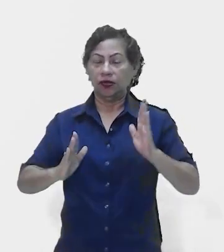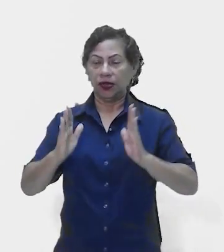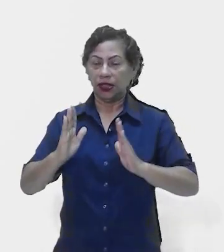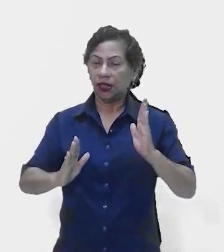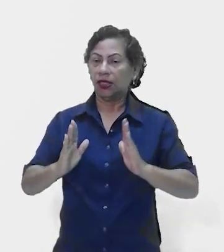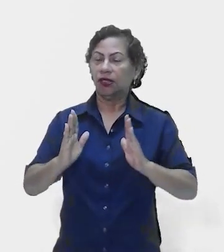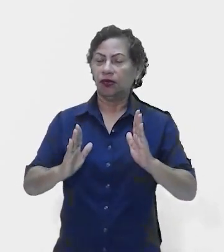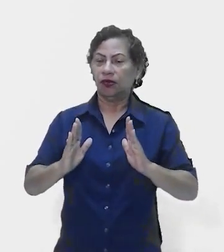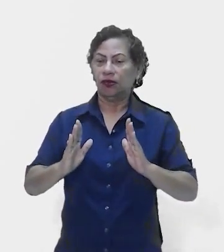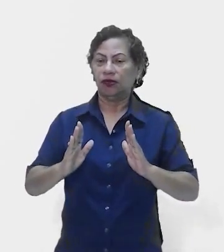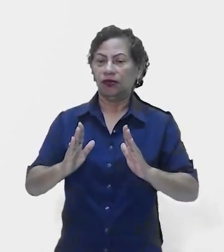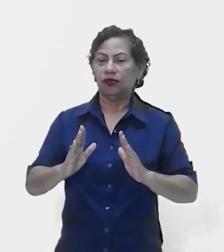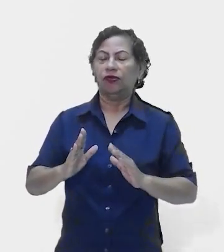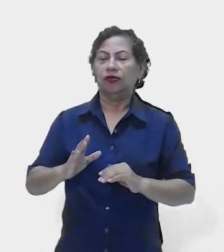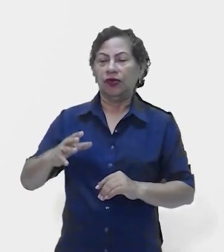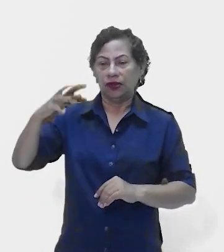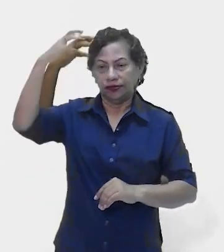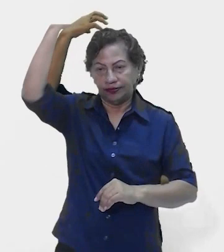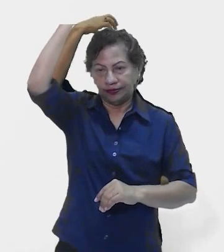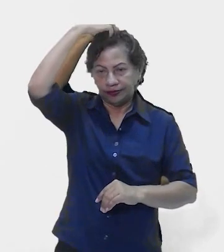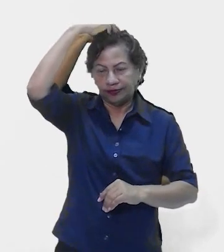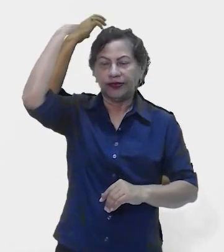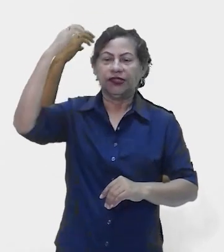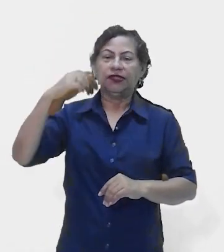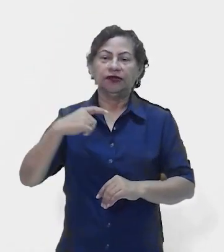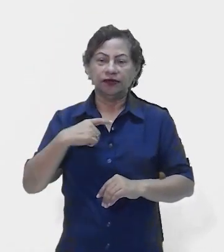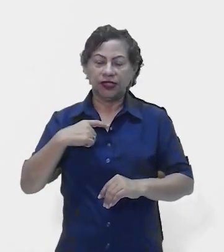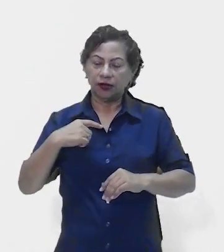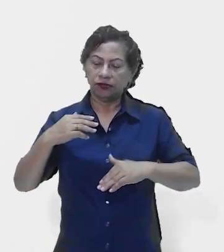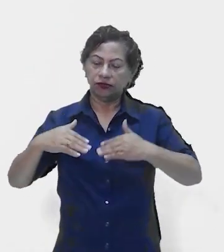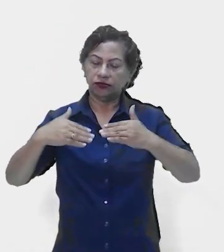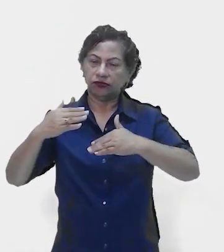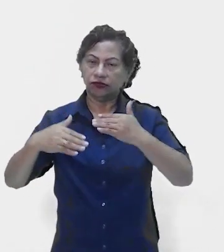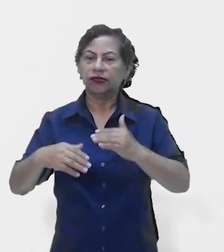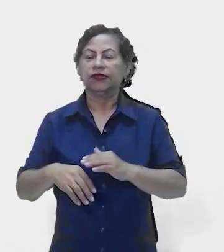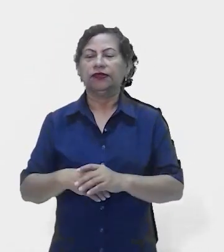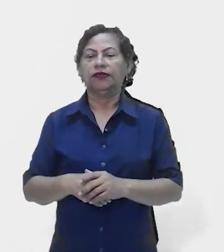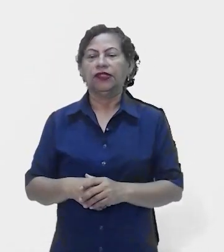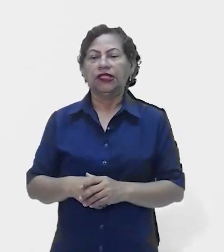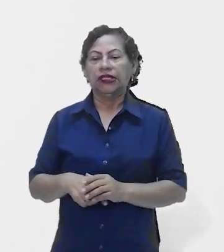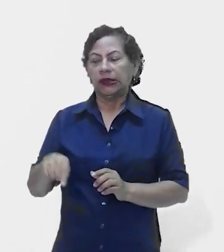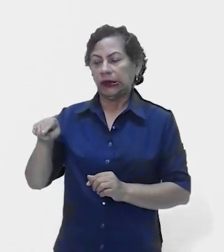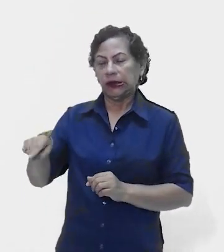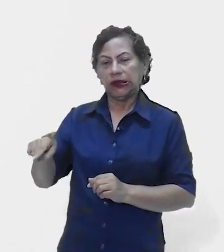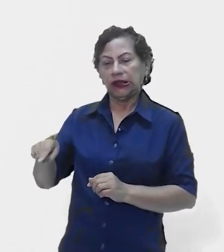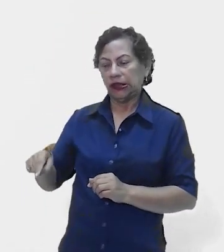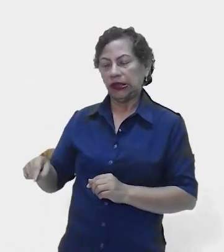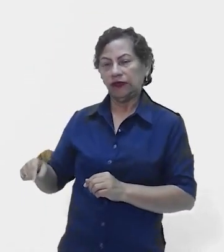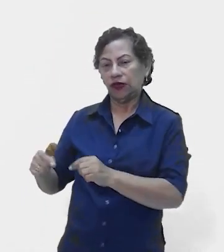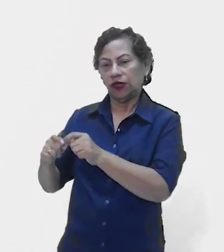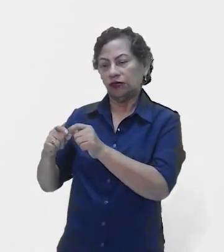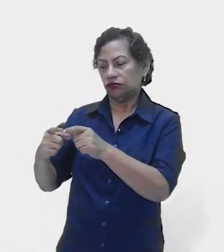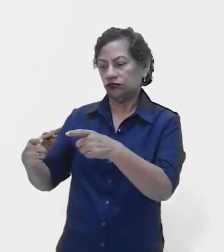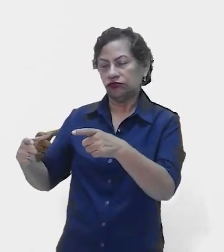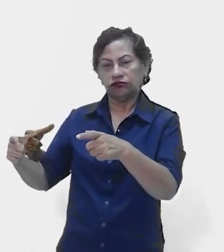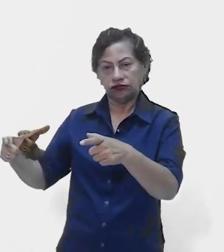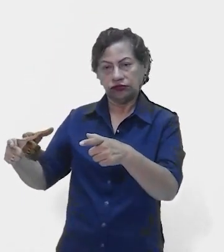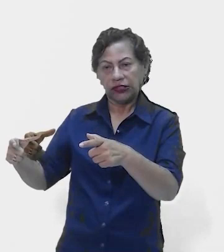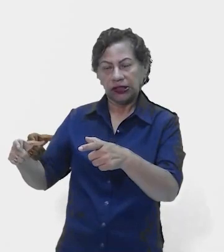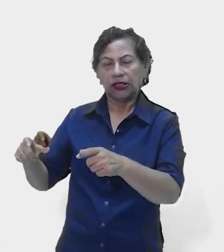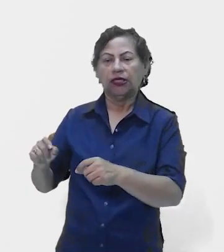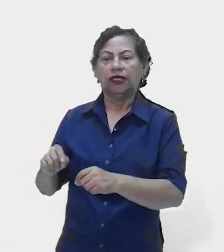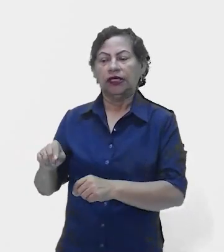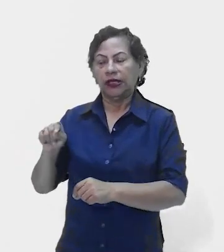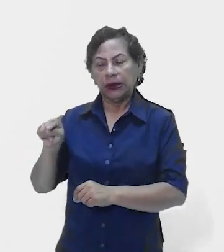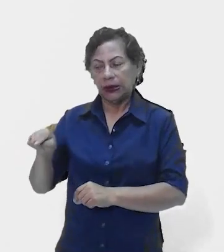com que nós tivéssemos o processo de urbanização que se deu de forma intensa e de forma acelerada. Isso vai fazer com que a gente